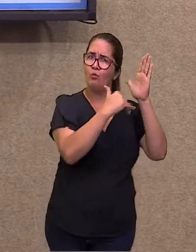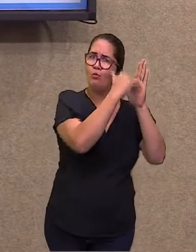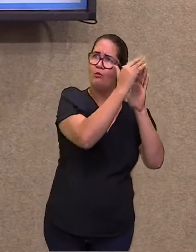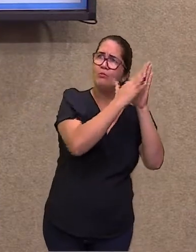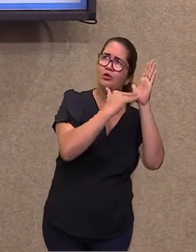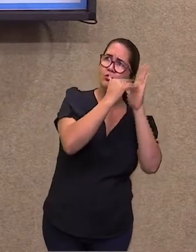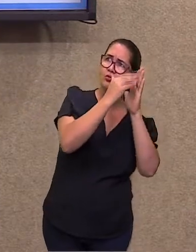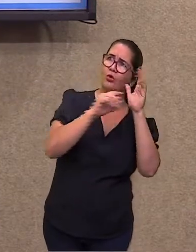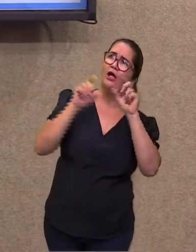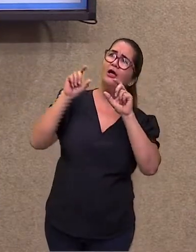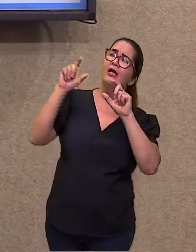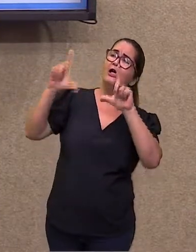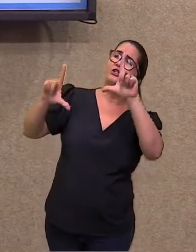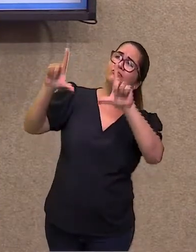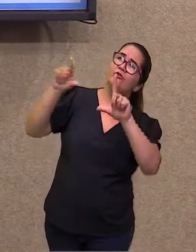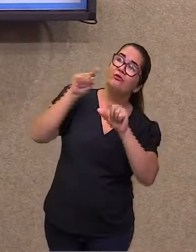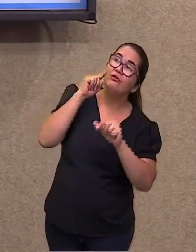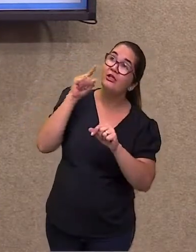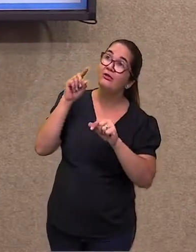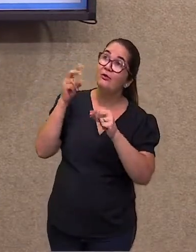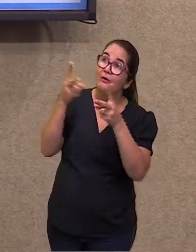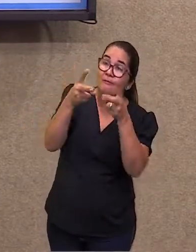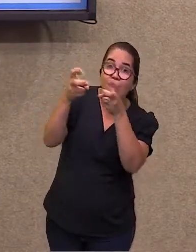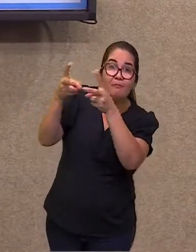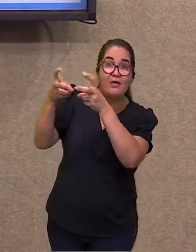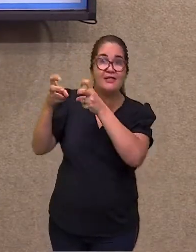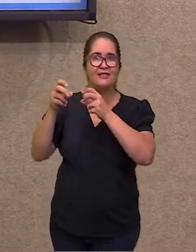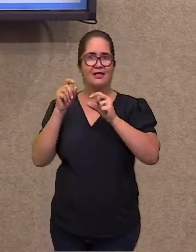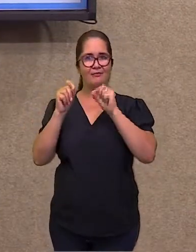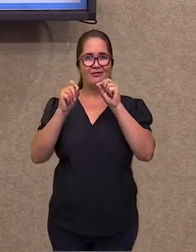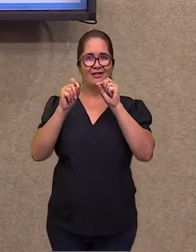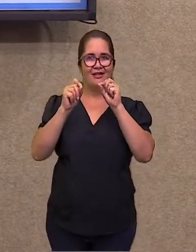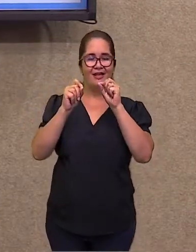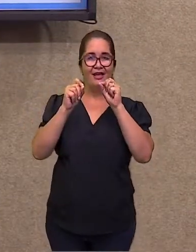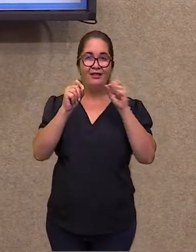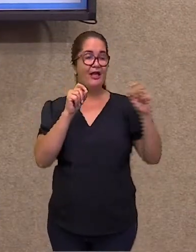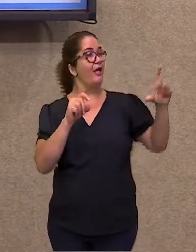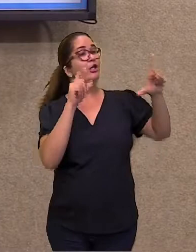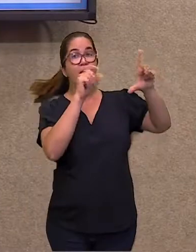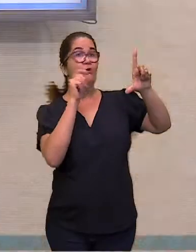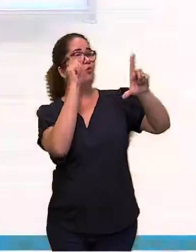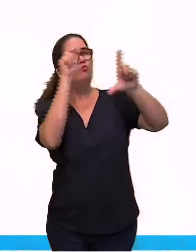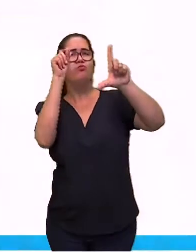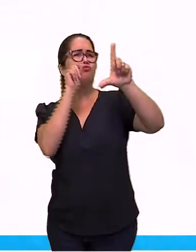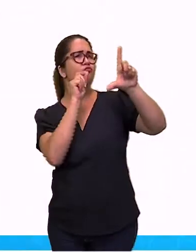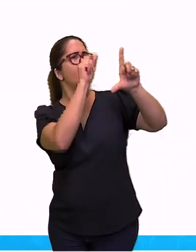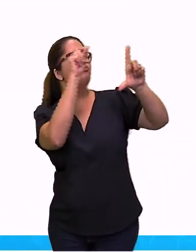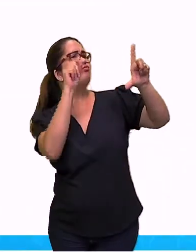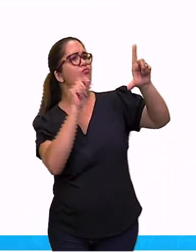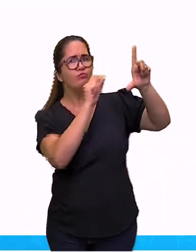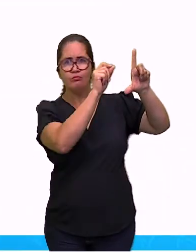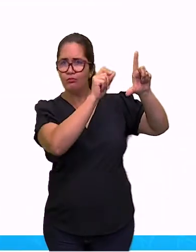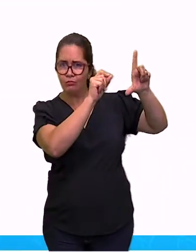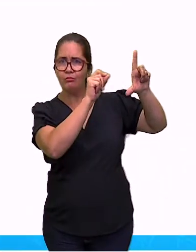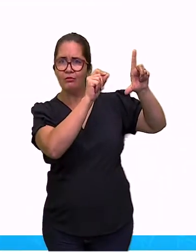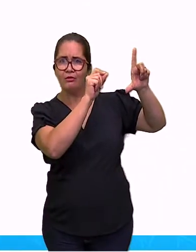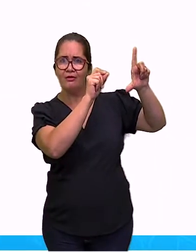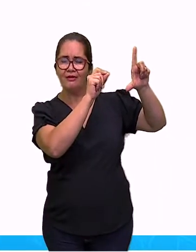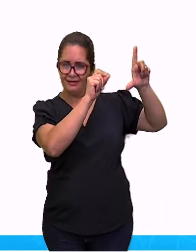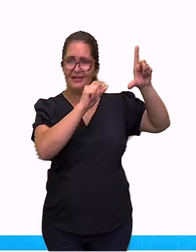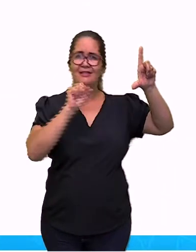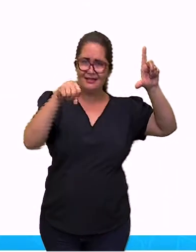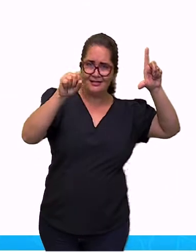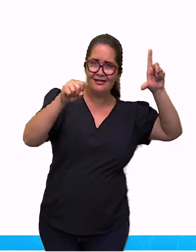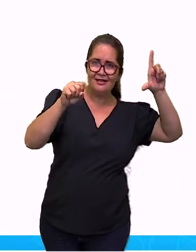foi colocado, você consegue visualizar os pontos, né? Então, isso tudo,